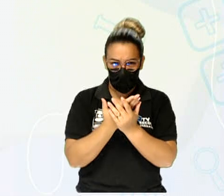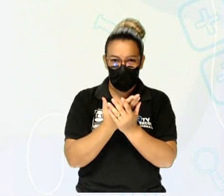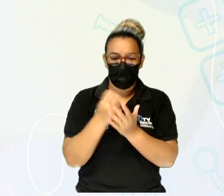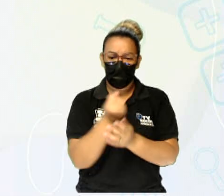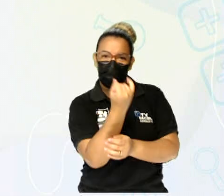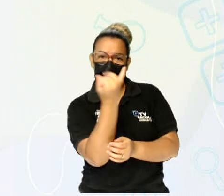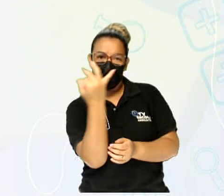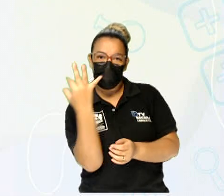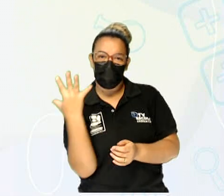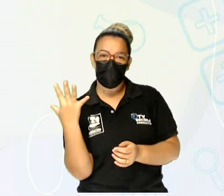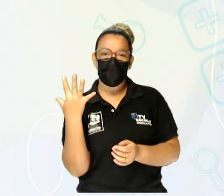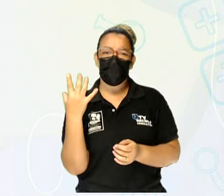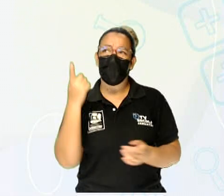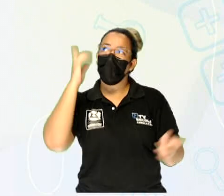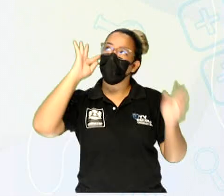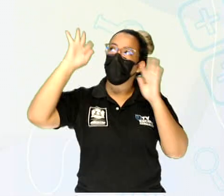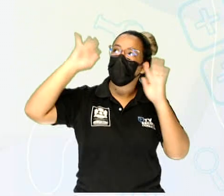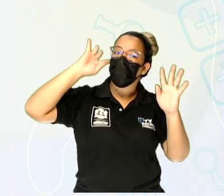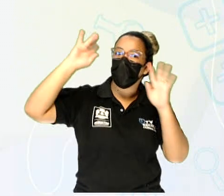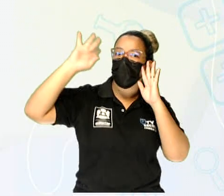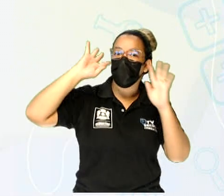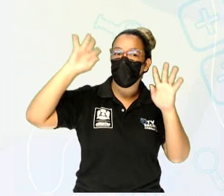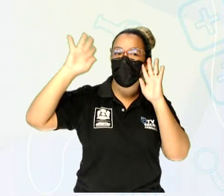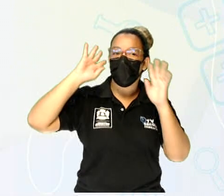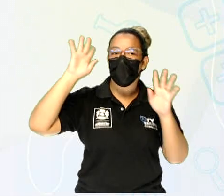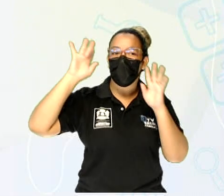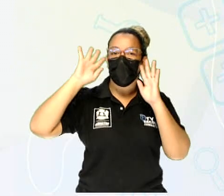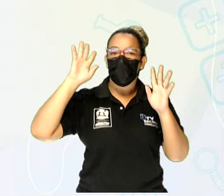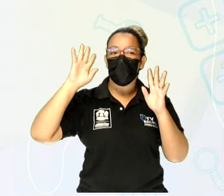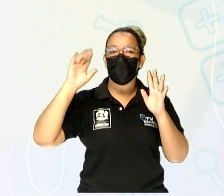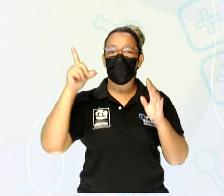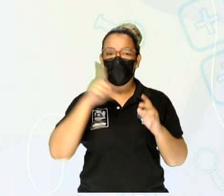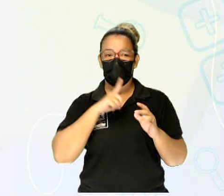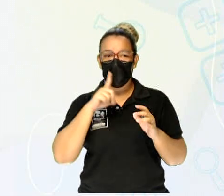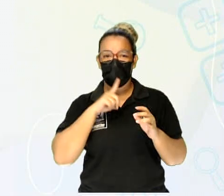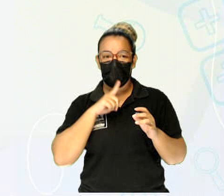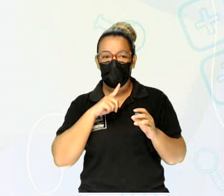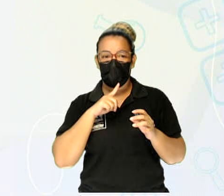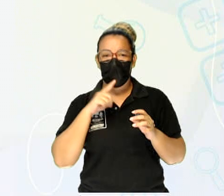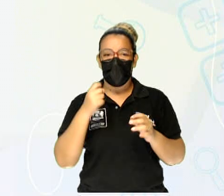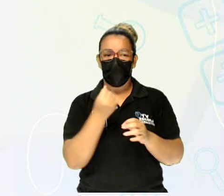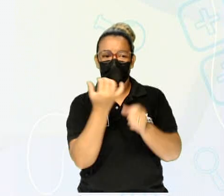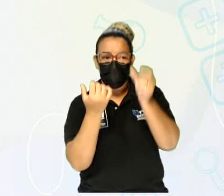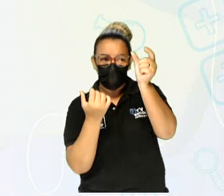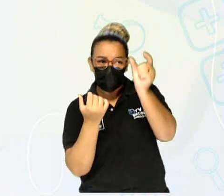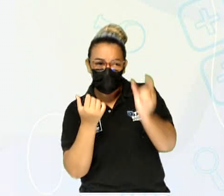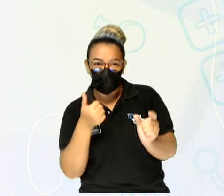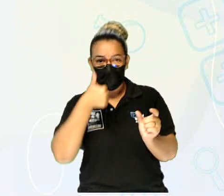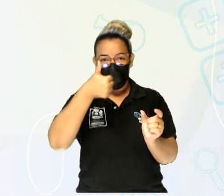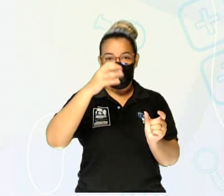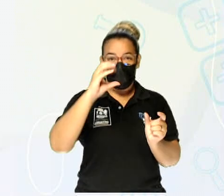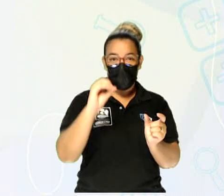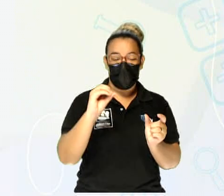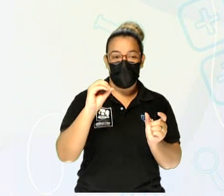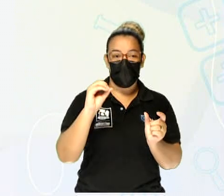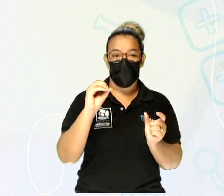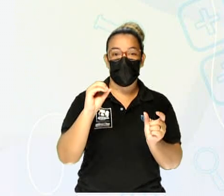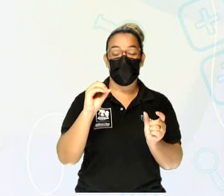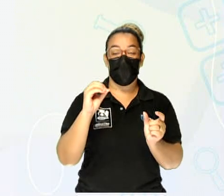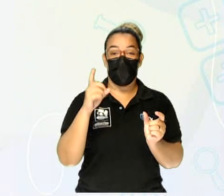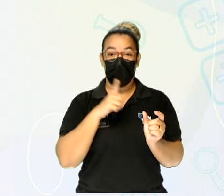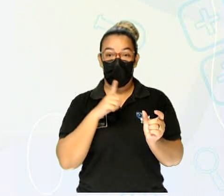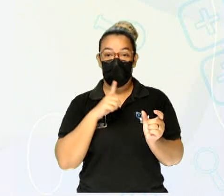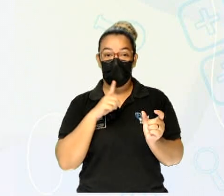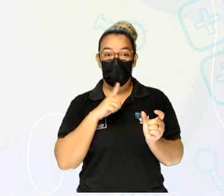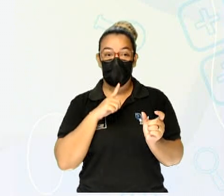decimal, vamos lá pensar um pouco. Nós vimos que o nosso sistema tem base 10 de agrupamento, não foi isso? Então, nós temos aqui